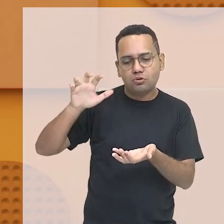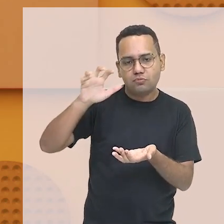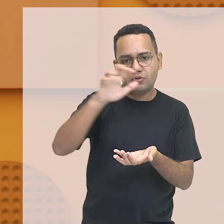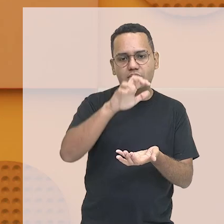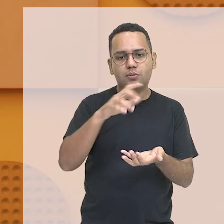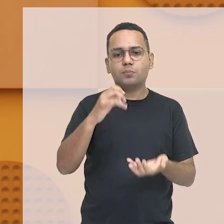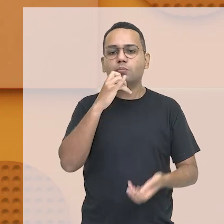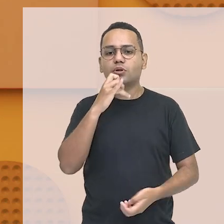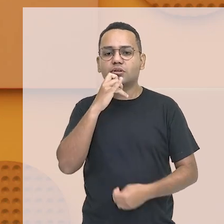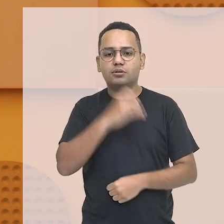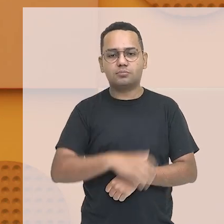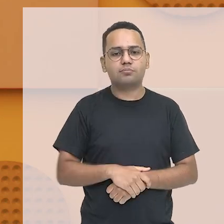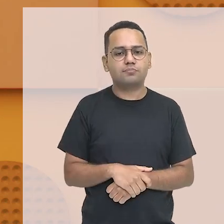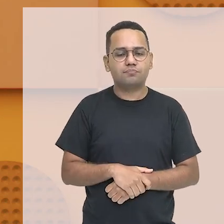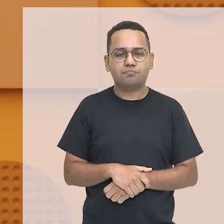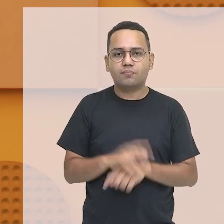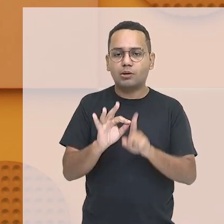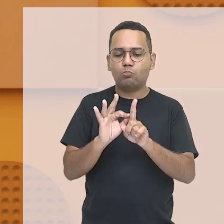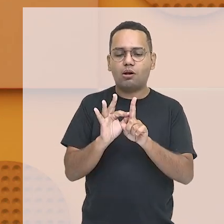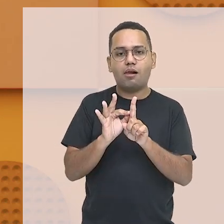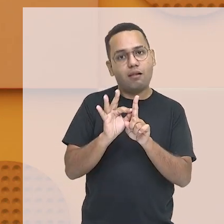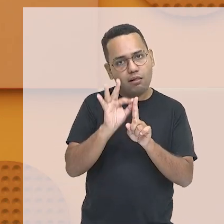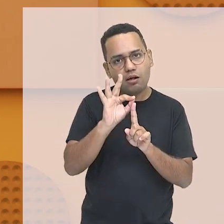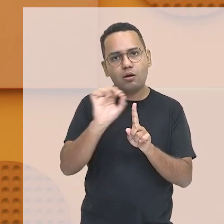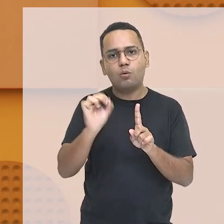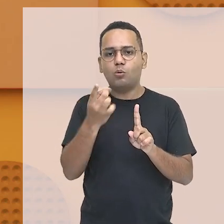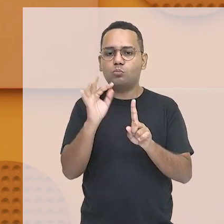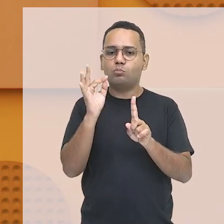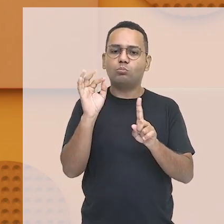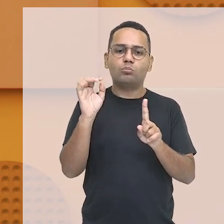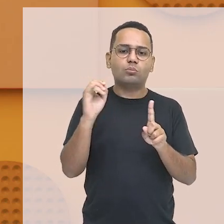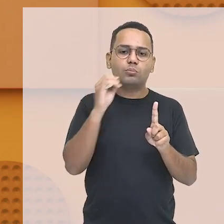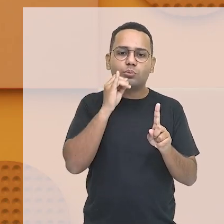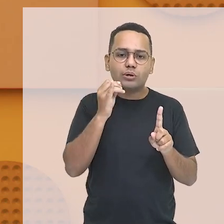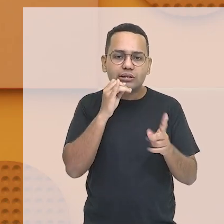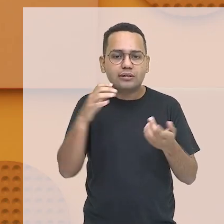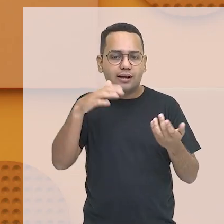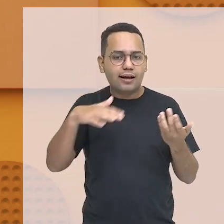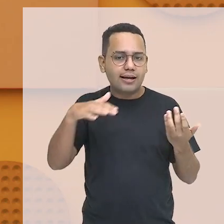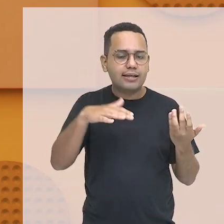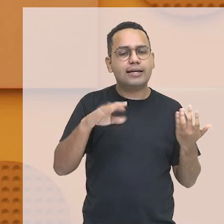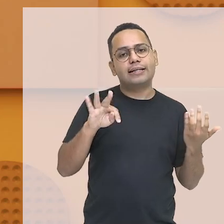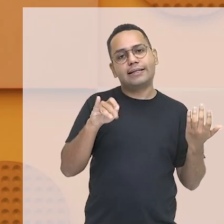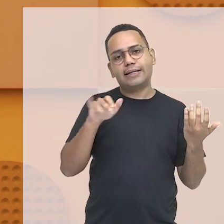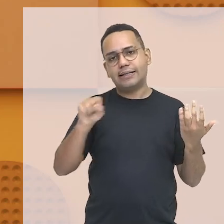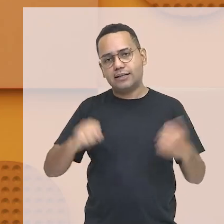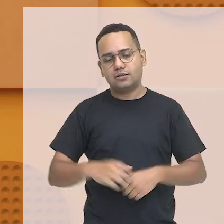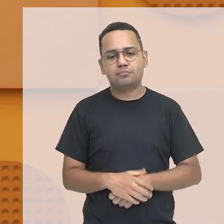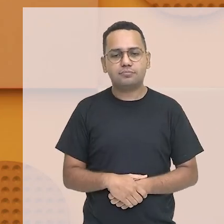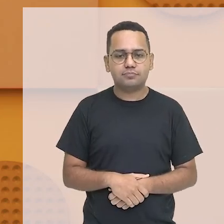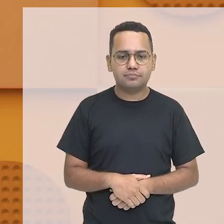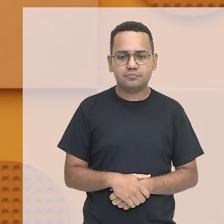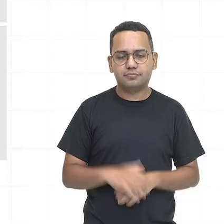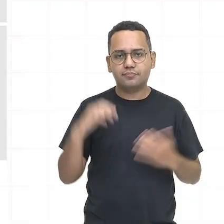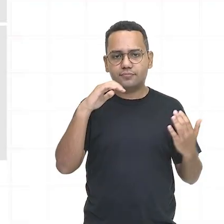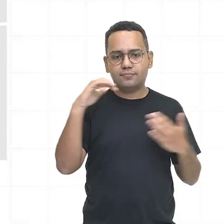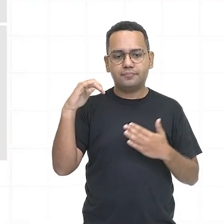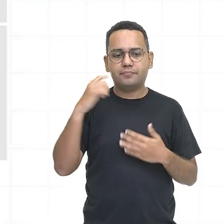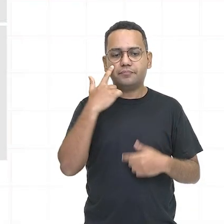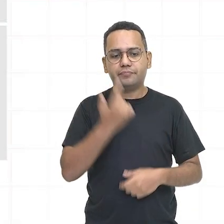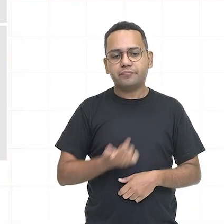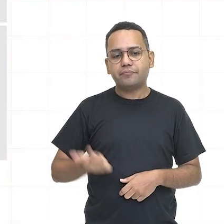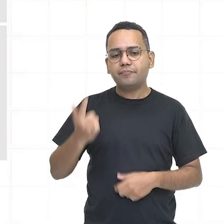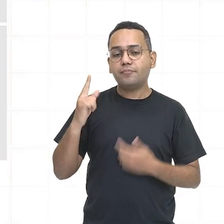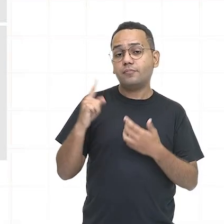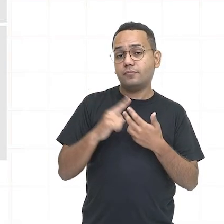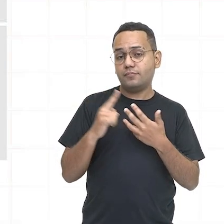a elevação de temperatura ou até a diminuição extrema, tá certo? Mas, além da sustentabilidade, também